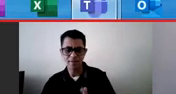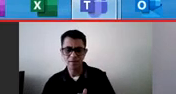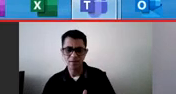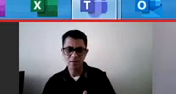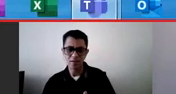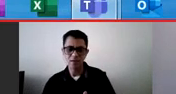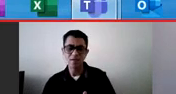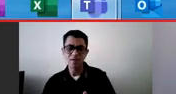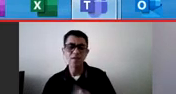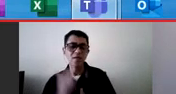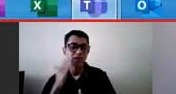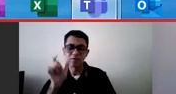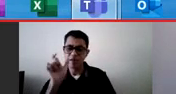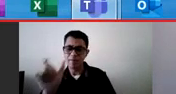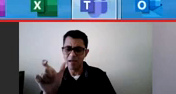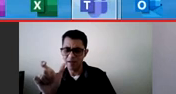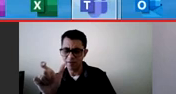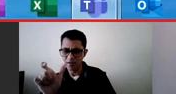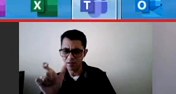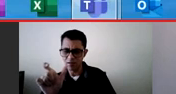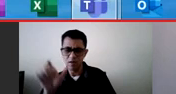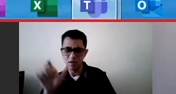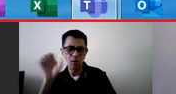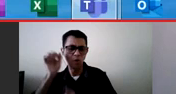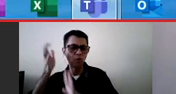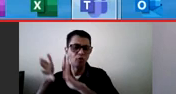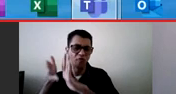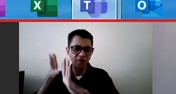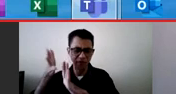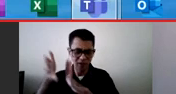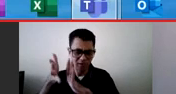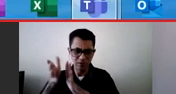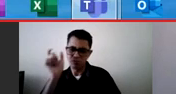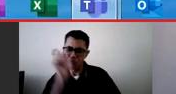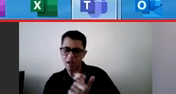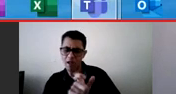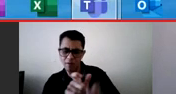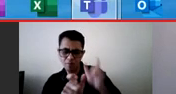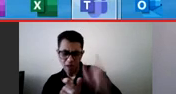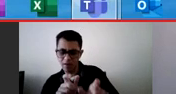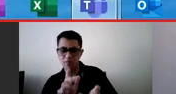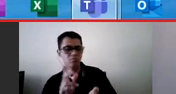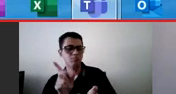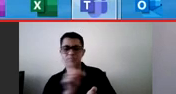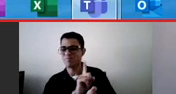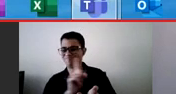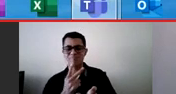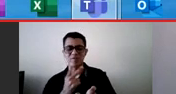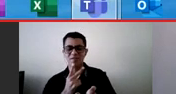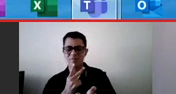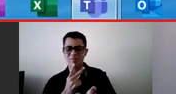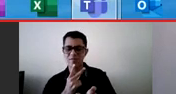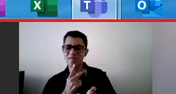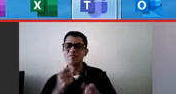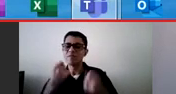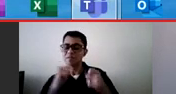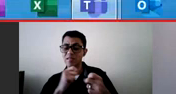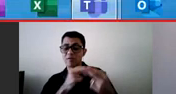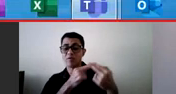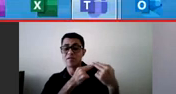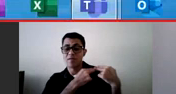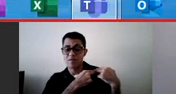saber com que essa palavra seja ouvida, mas não seja também ofensiva para qualquer outra pessoa, né? Se colocar na questão da pessoa,